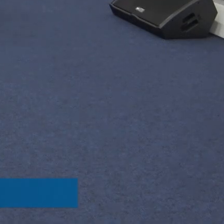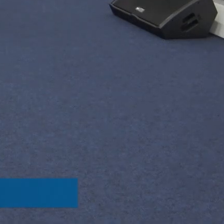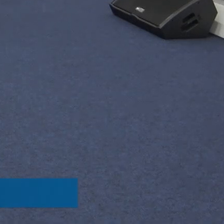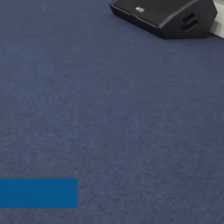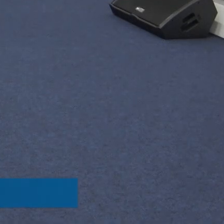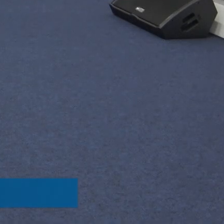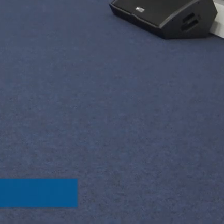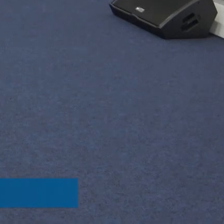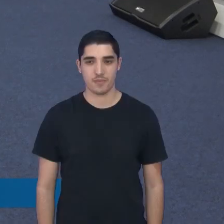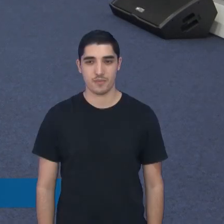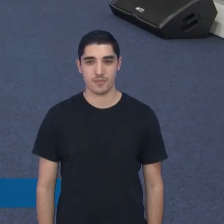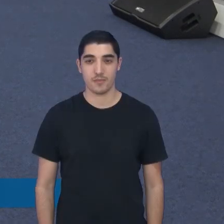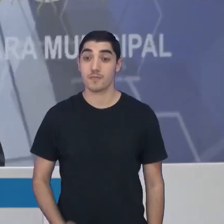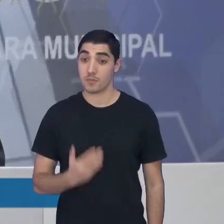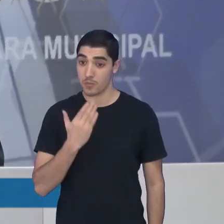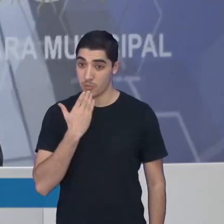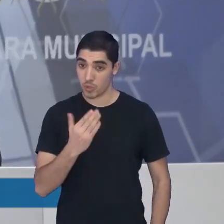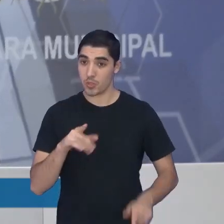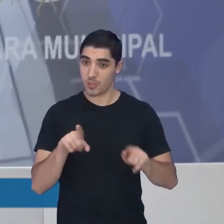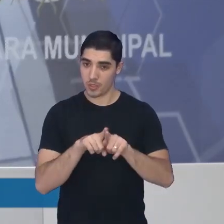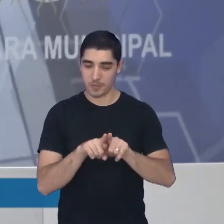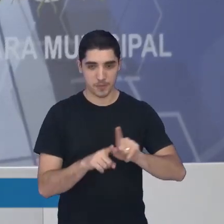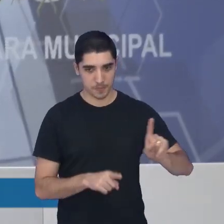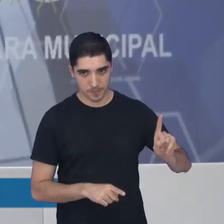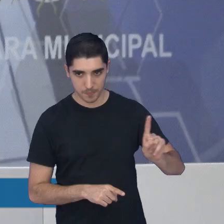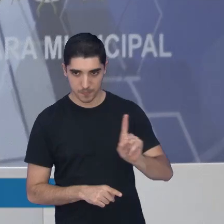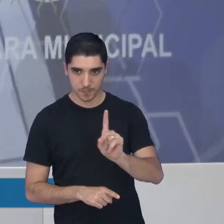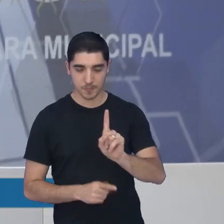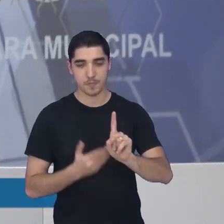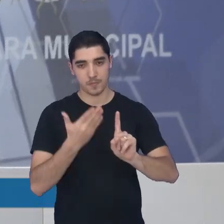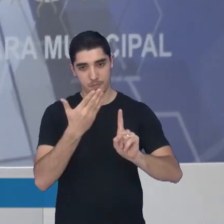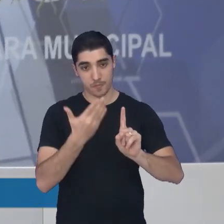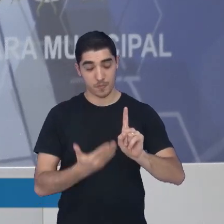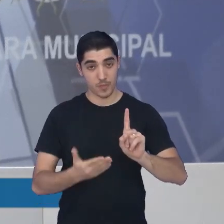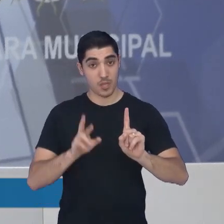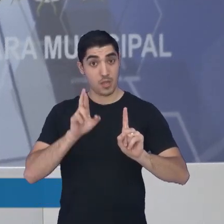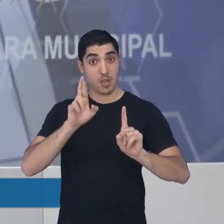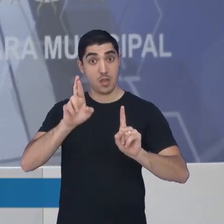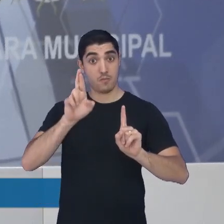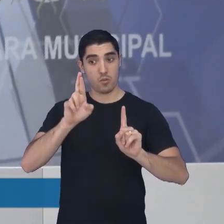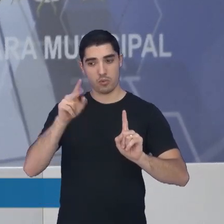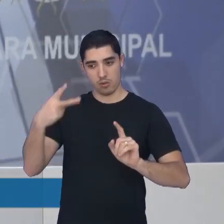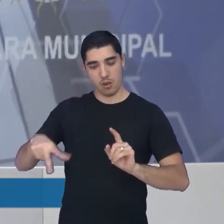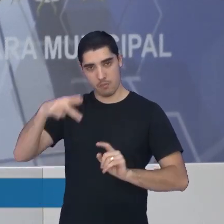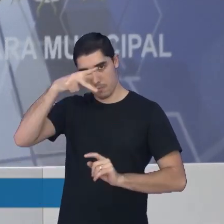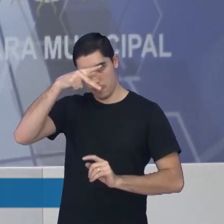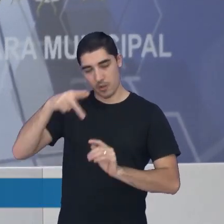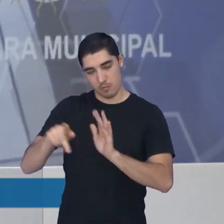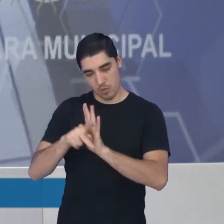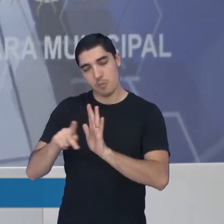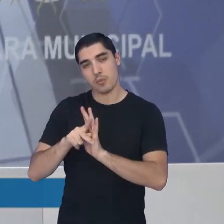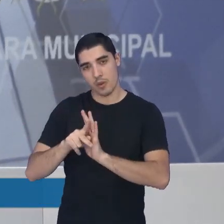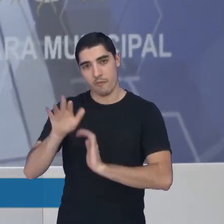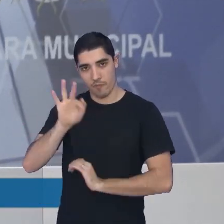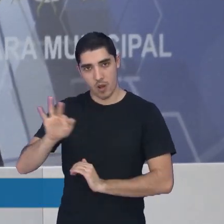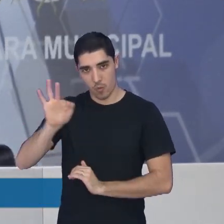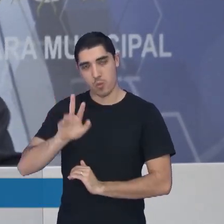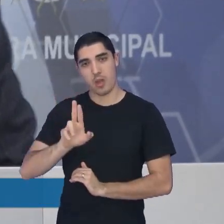Convidamos também para fazer parte da mesa o magnífico reitor da Univap, professor doutor Milton Beltrame